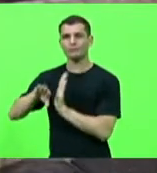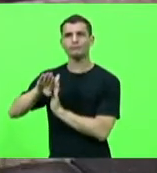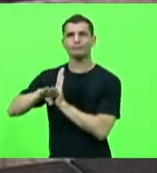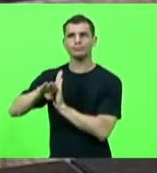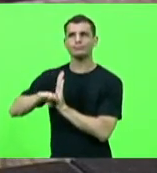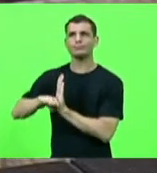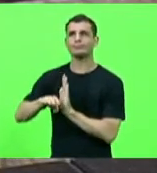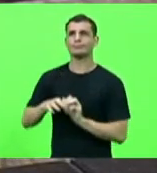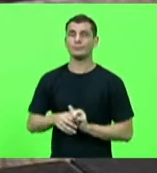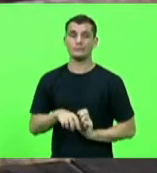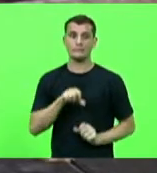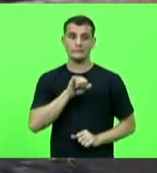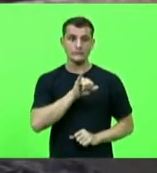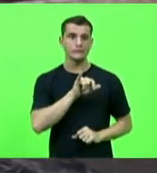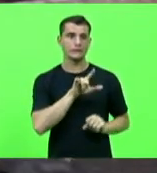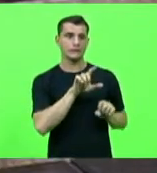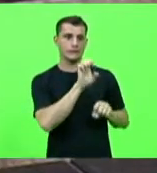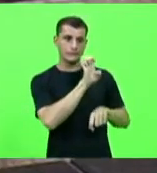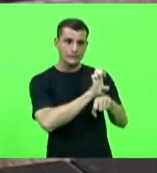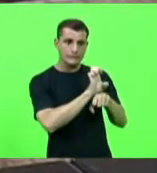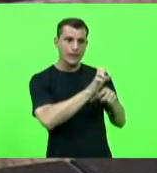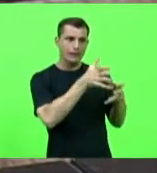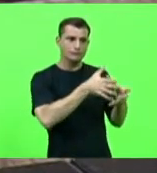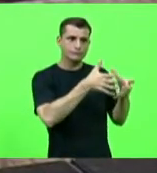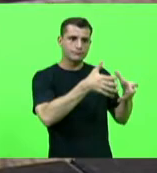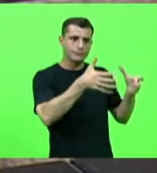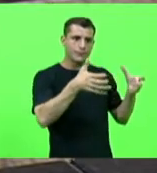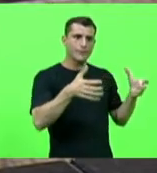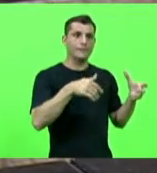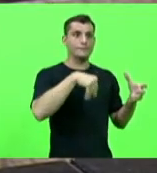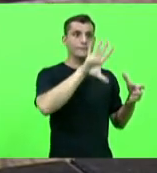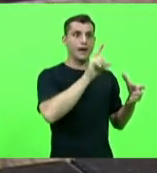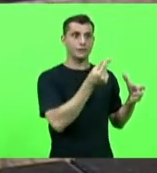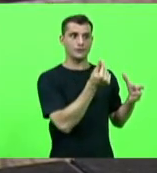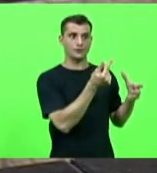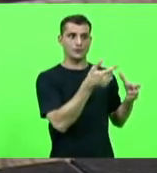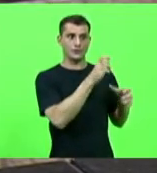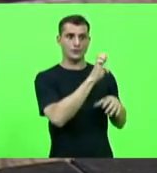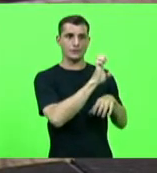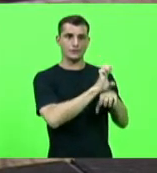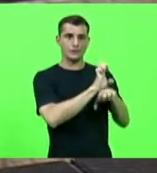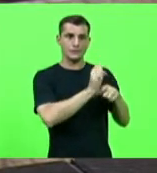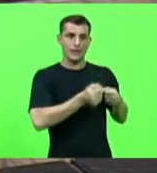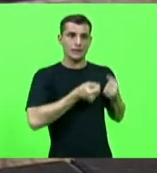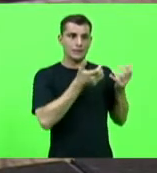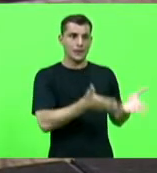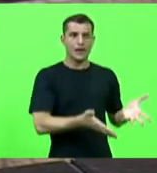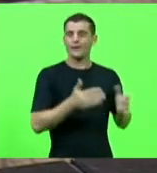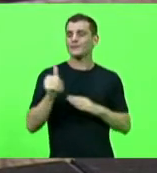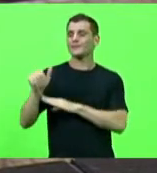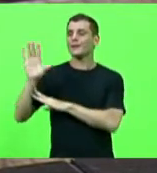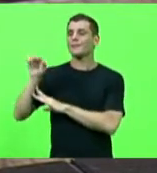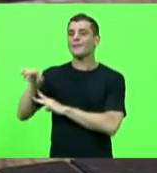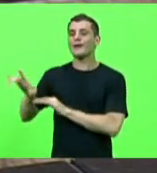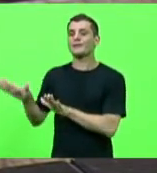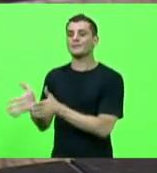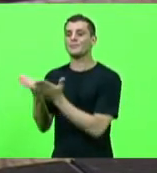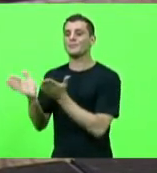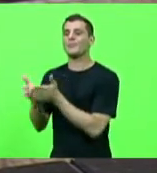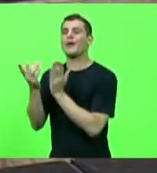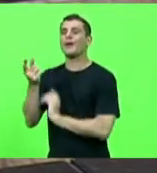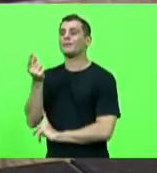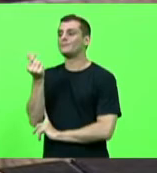quanto mais o Estado cresce, quanto mais o Estado gasta, mais o mais pobre paga o custo desse